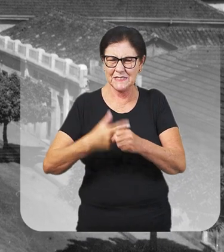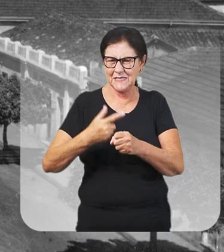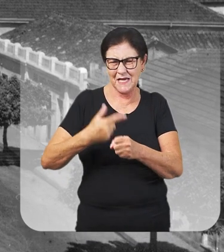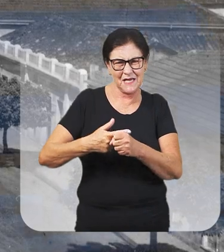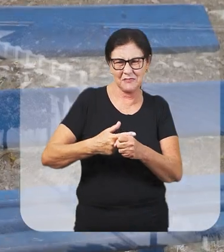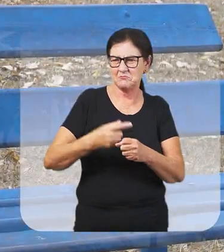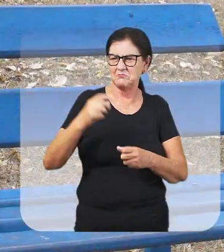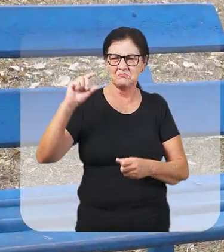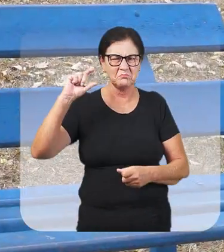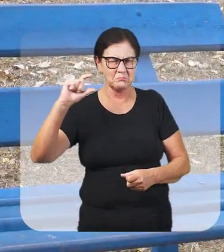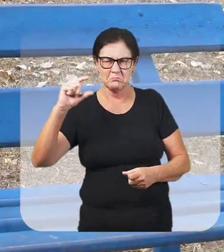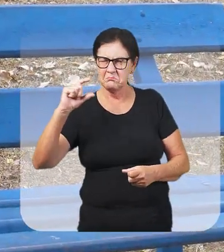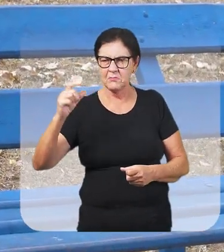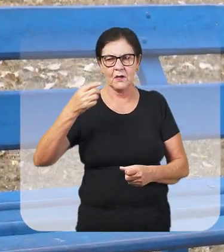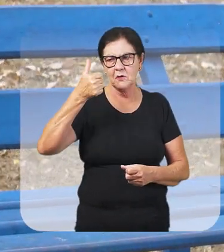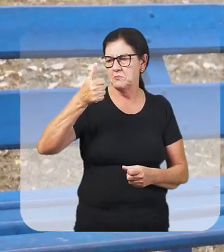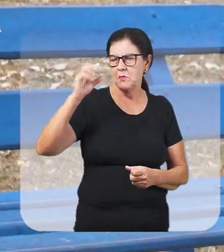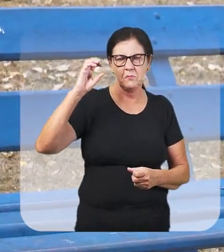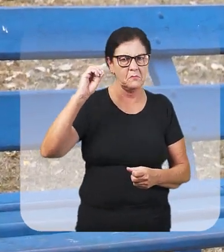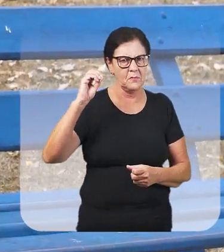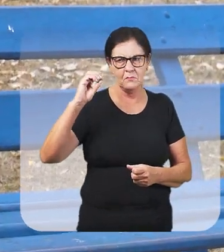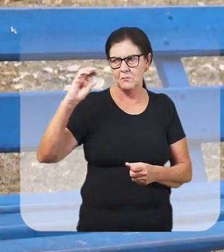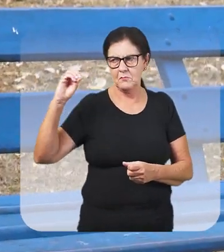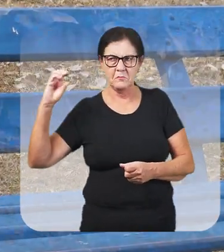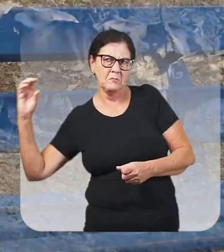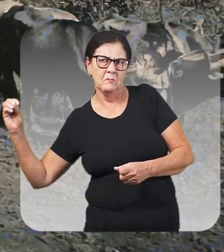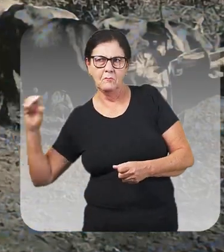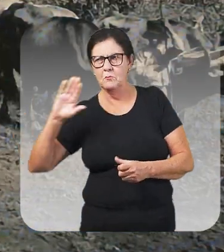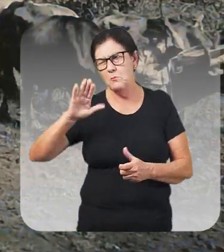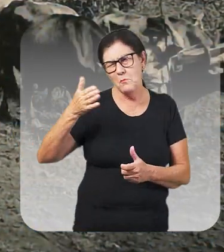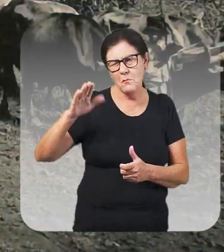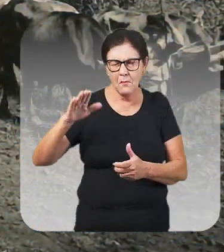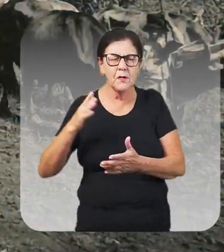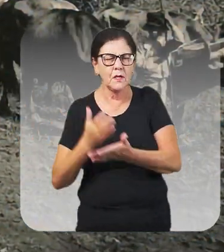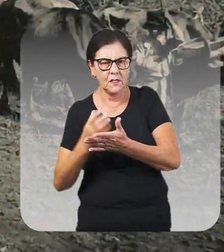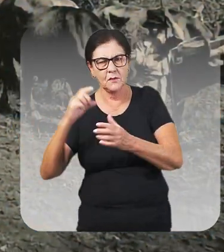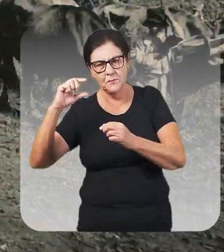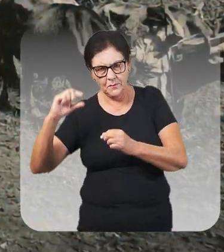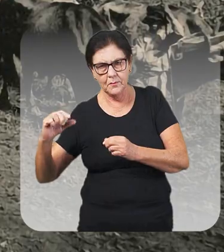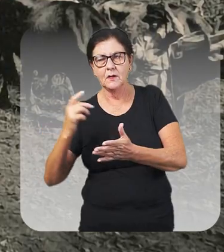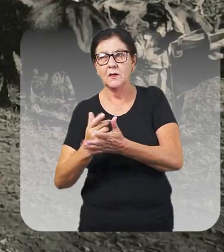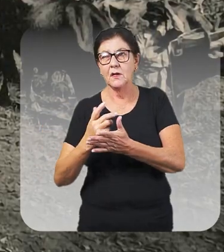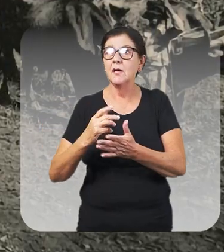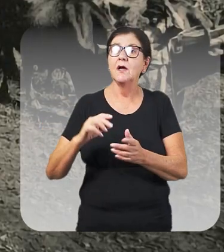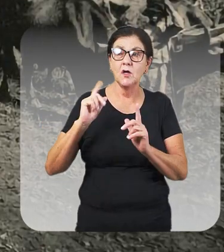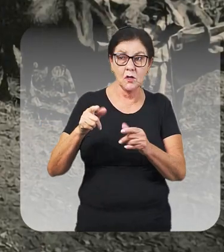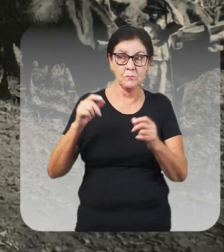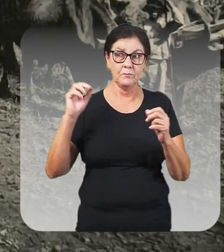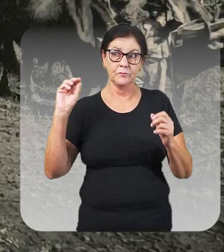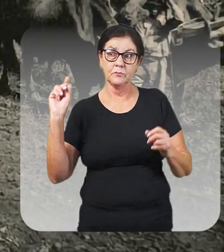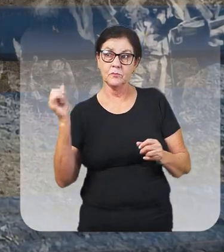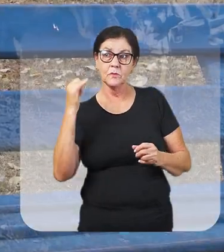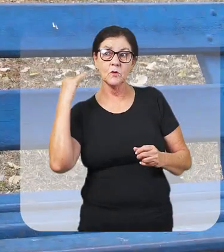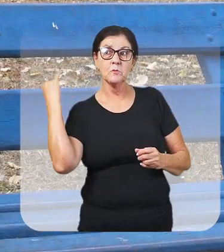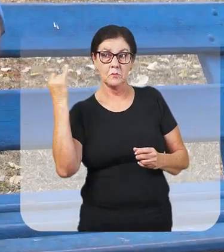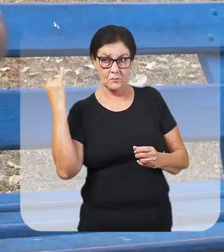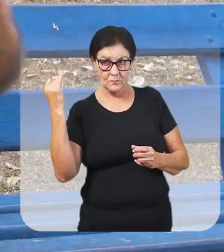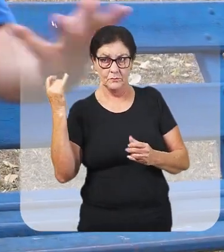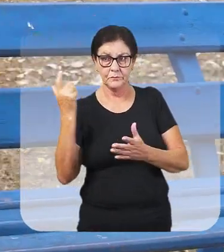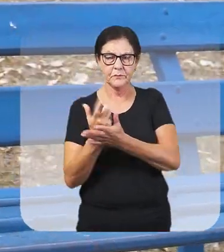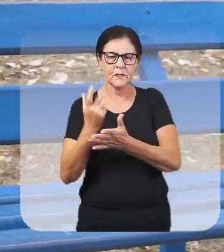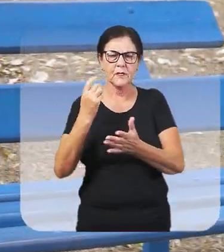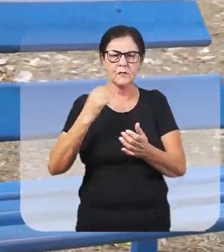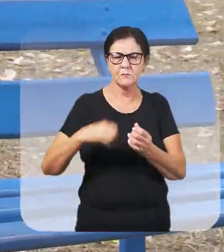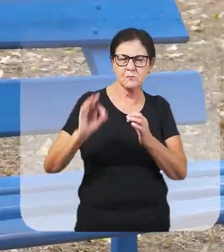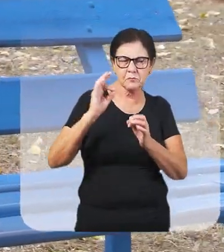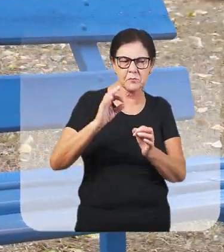mil habitantes. E a principal atividade econômica da cidade de Leme nesse período era o café, o período dos coronéis do café. Então foi nesse período